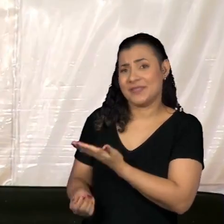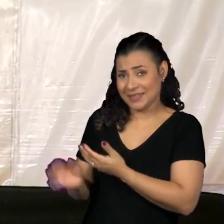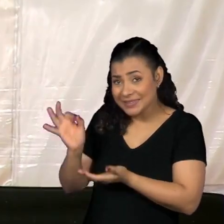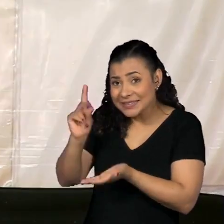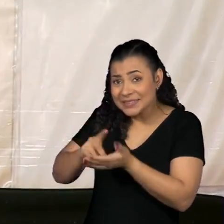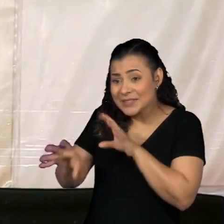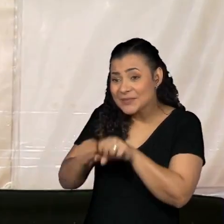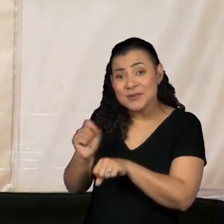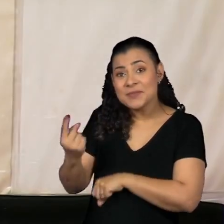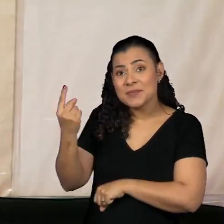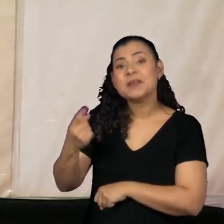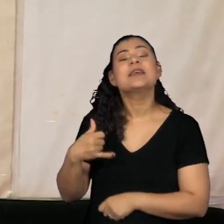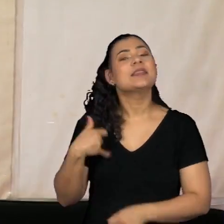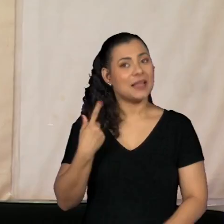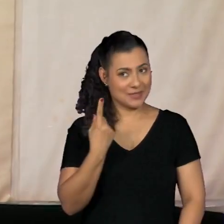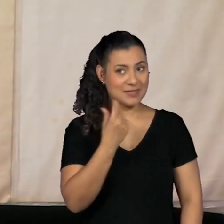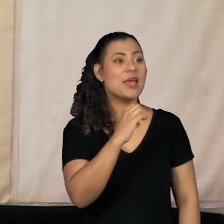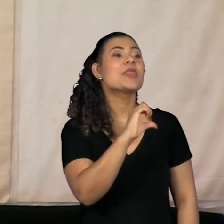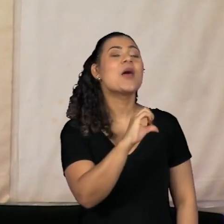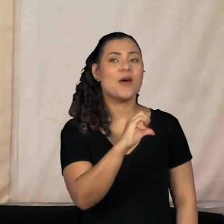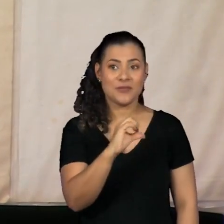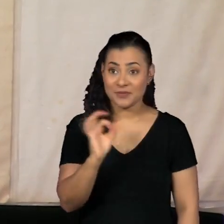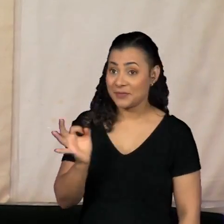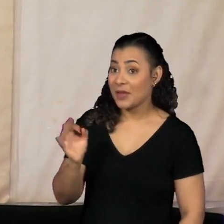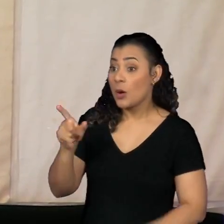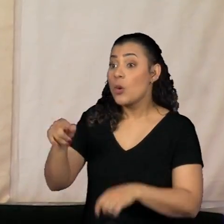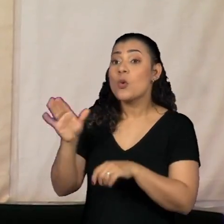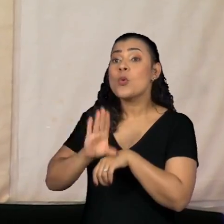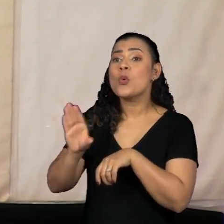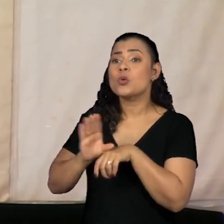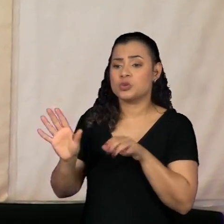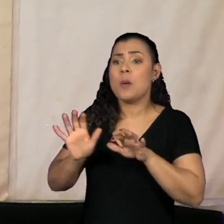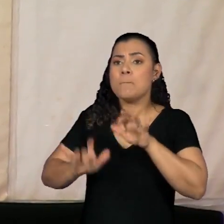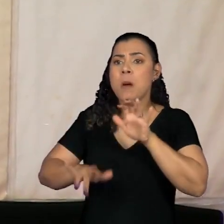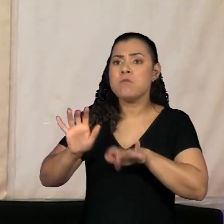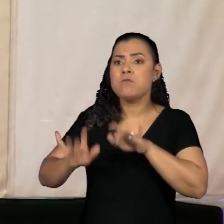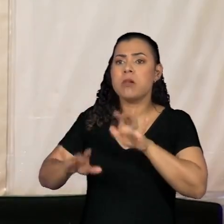né? 19 no curso anos. de datilografia.